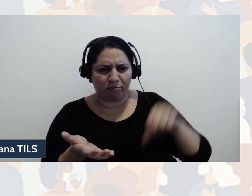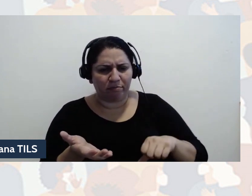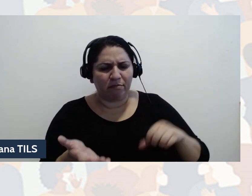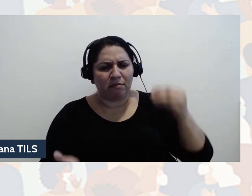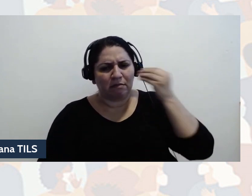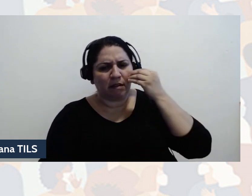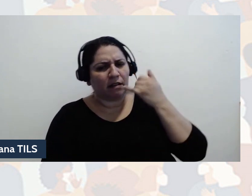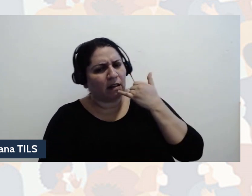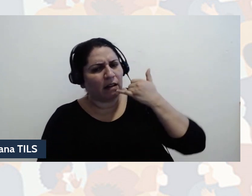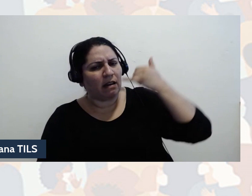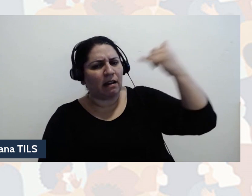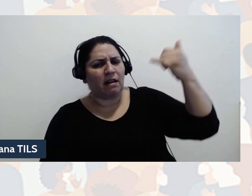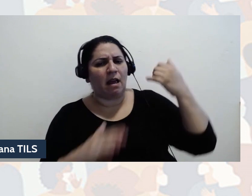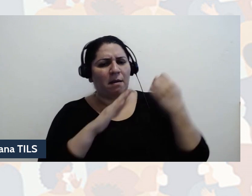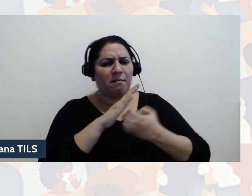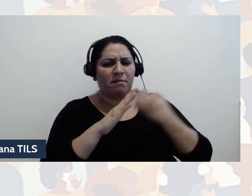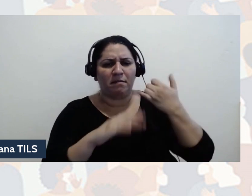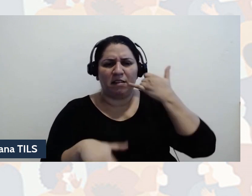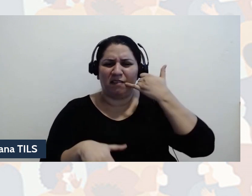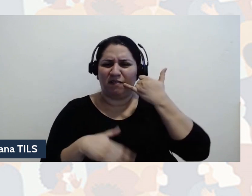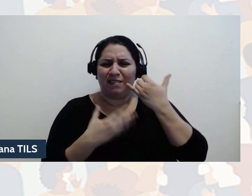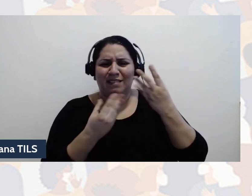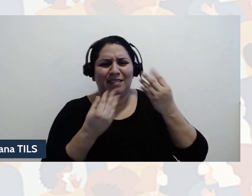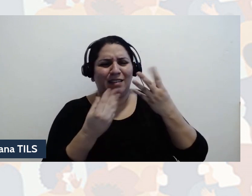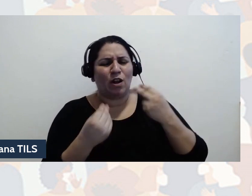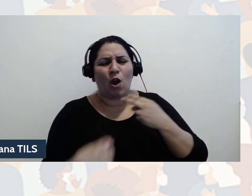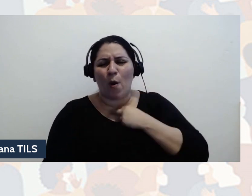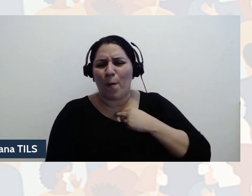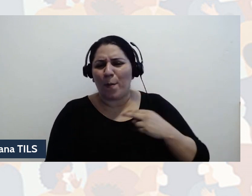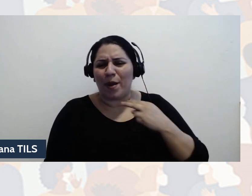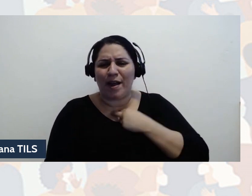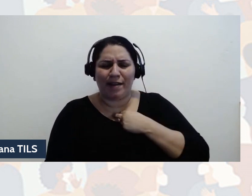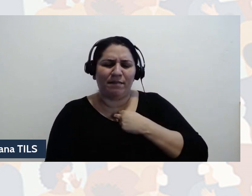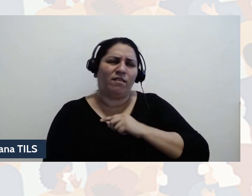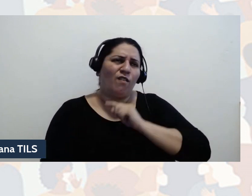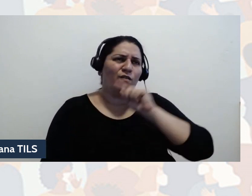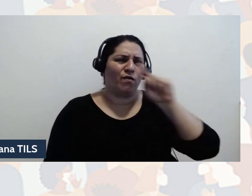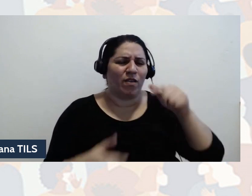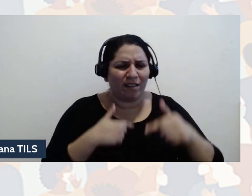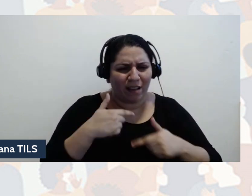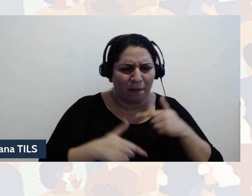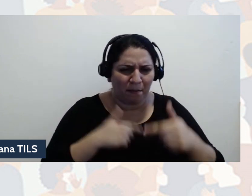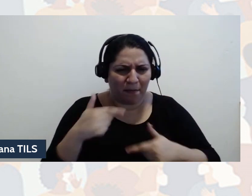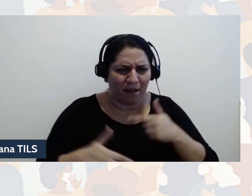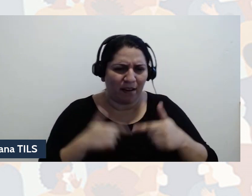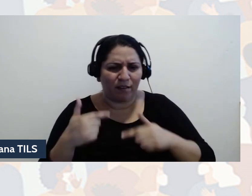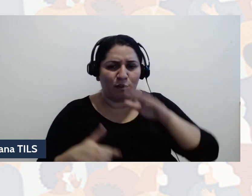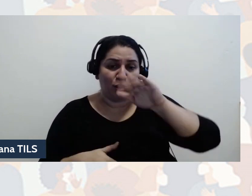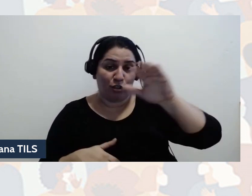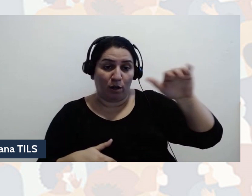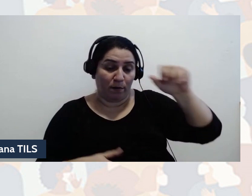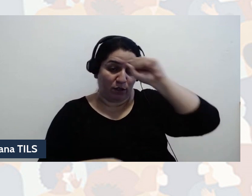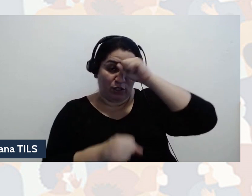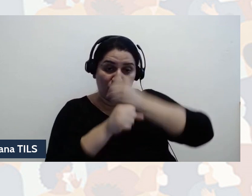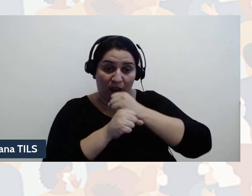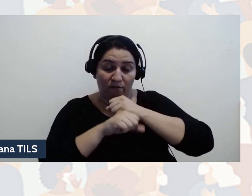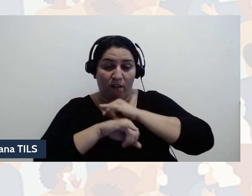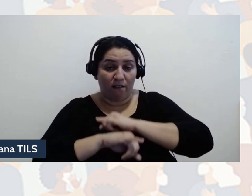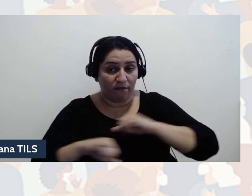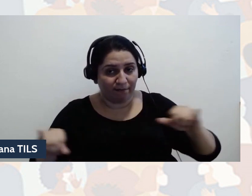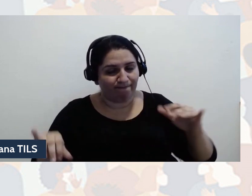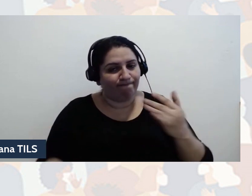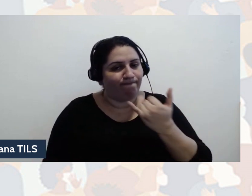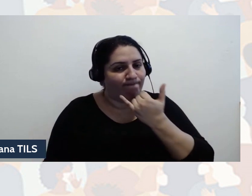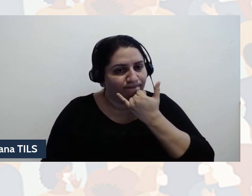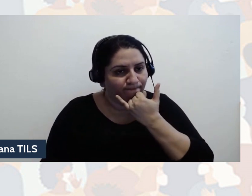para a companhia e as linhas estão congestionadas. Ela chega ao seu trabalho e o patrão chama todos os funcionários e informa. Sinto muito,